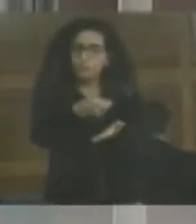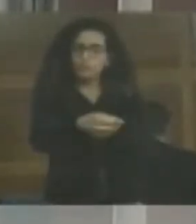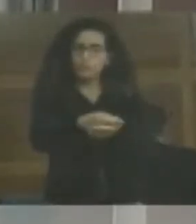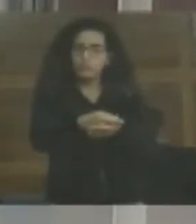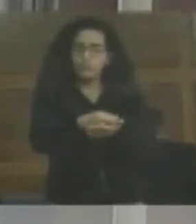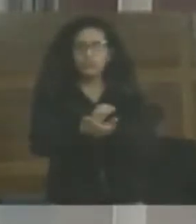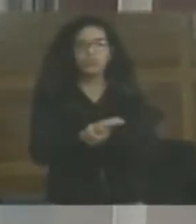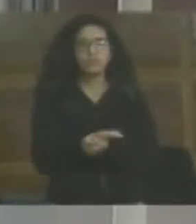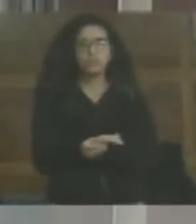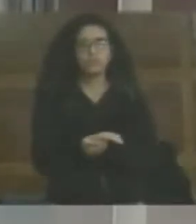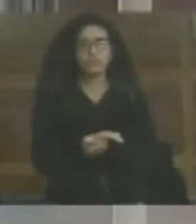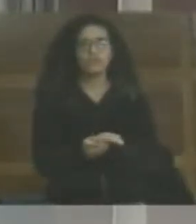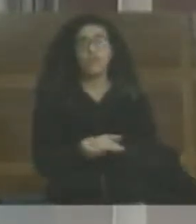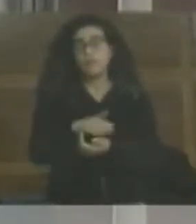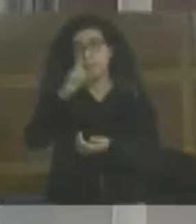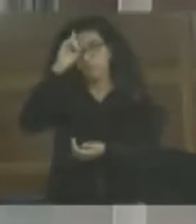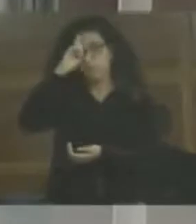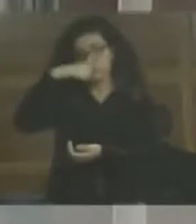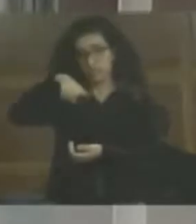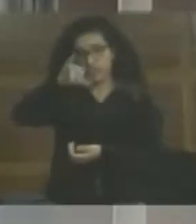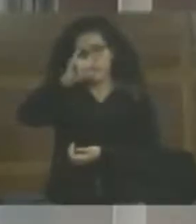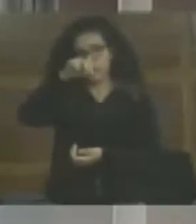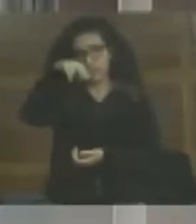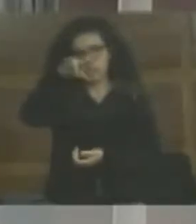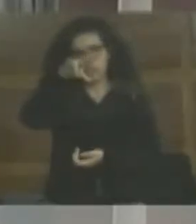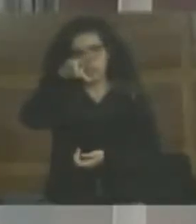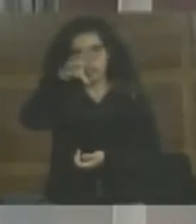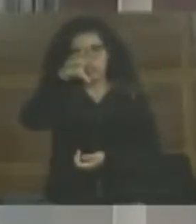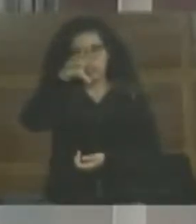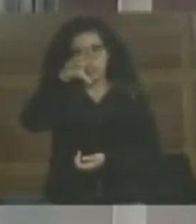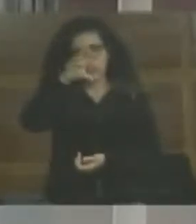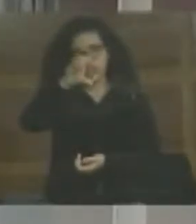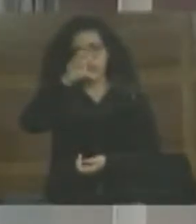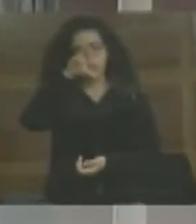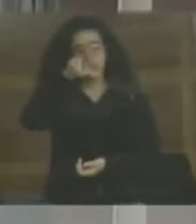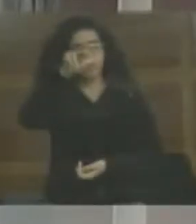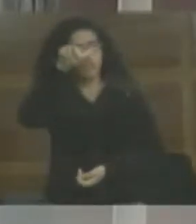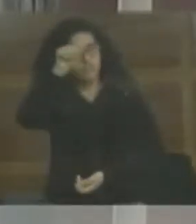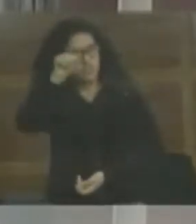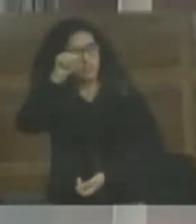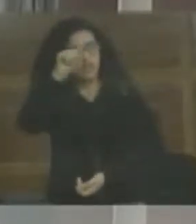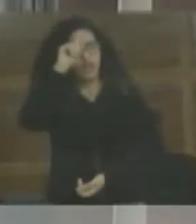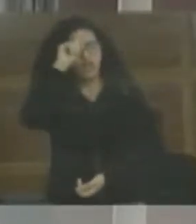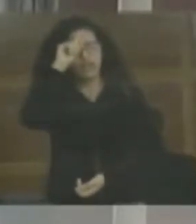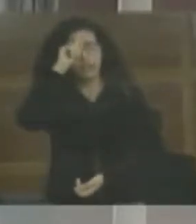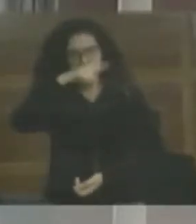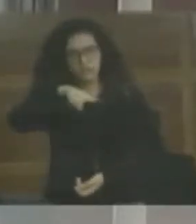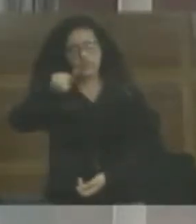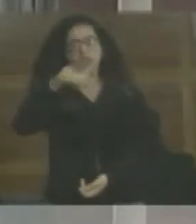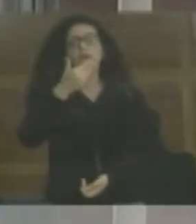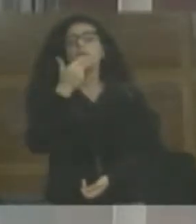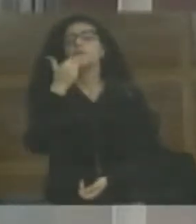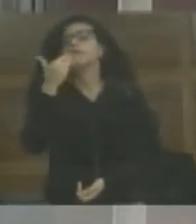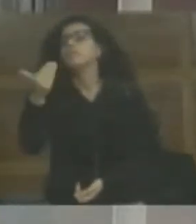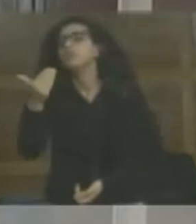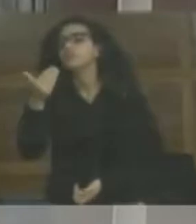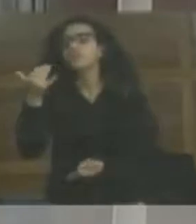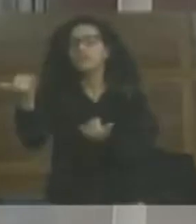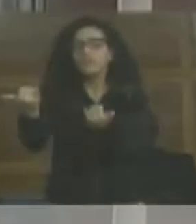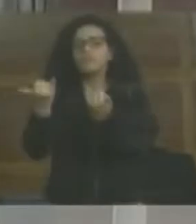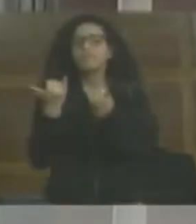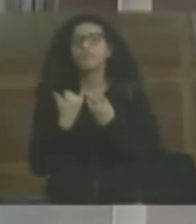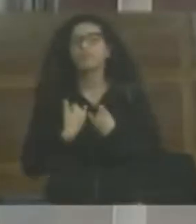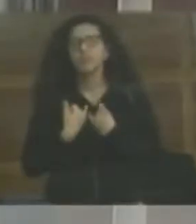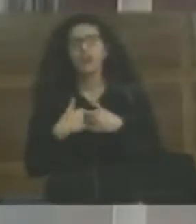regimentais, que seja encaminhada ao INCRA, que é o Instituto Nacional de Colonização e Reforma Agrária, solicitando as seguintes